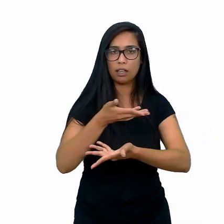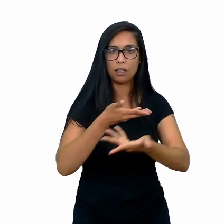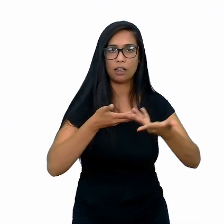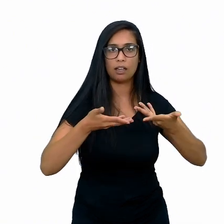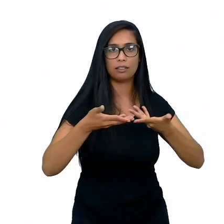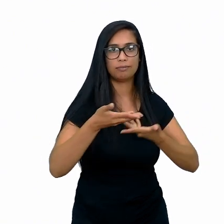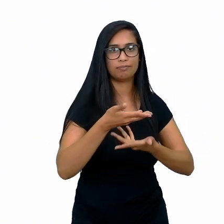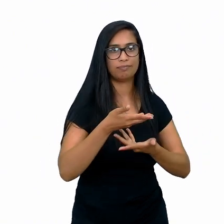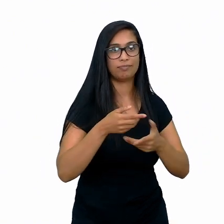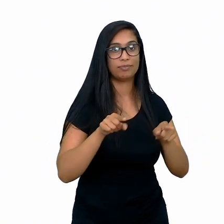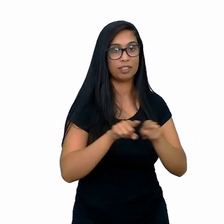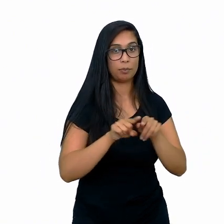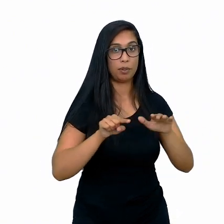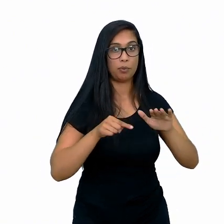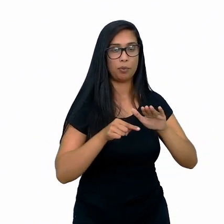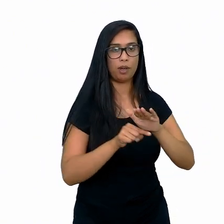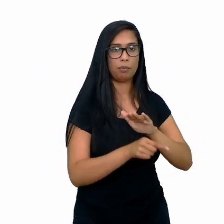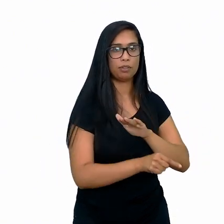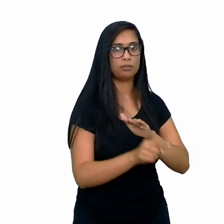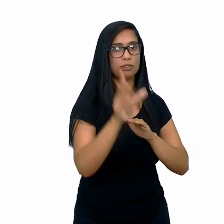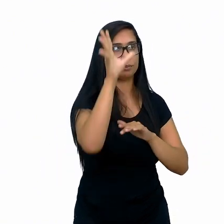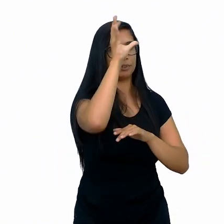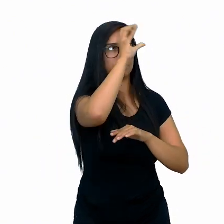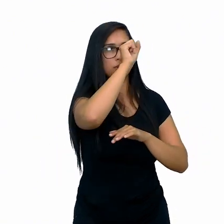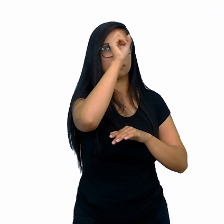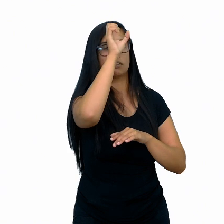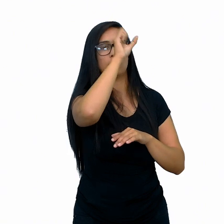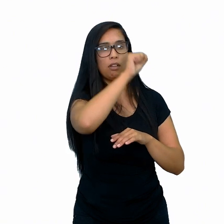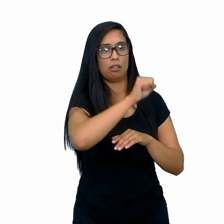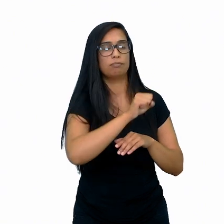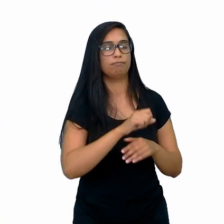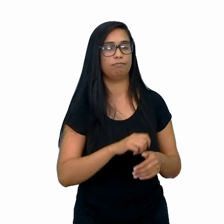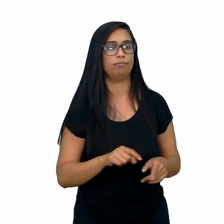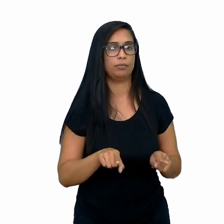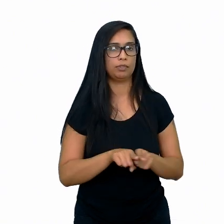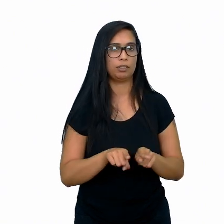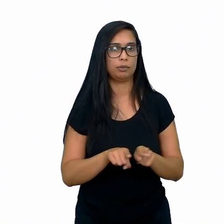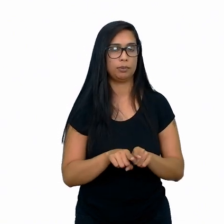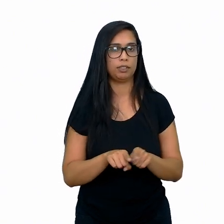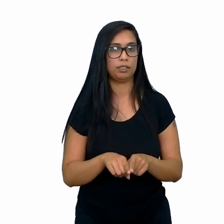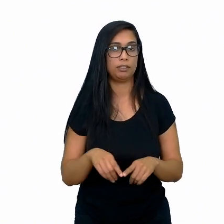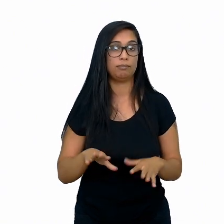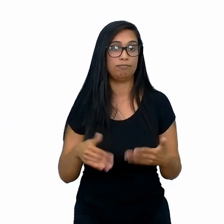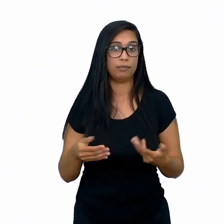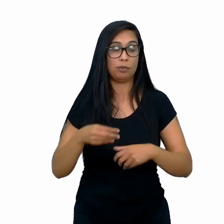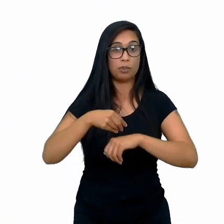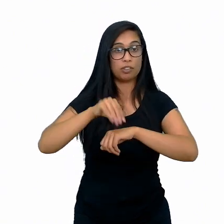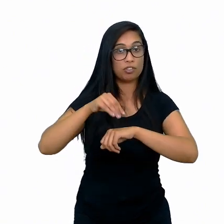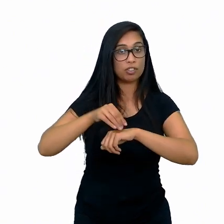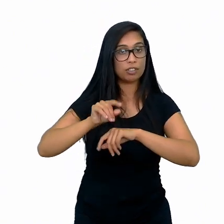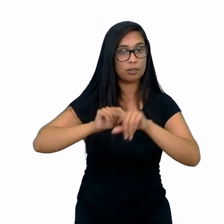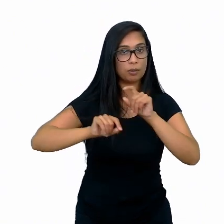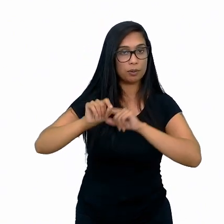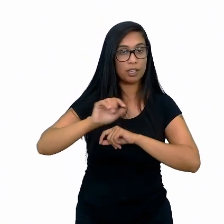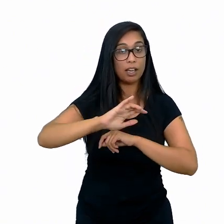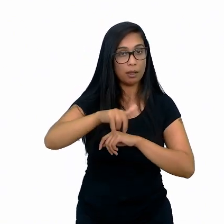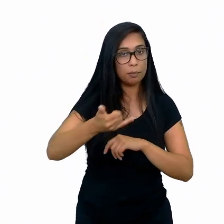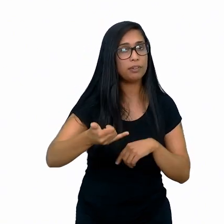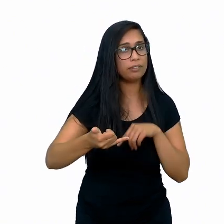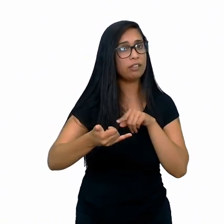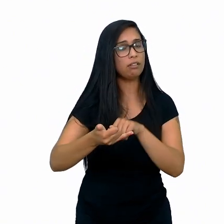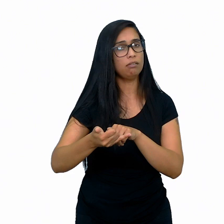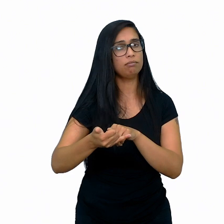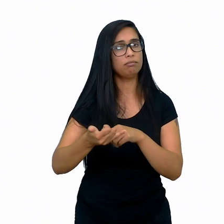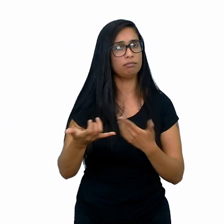o aprofundamento das aprendizagens. Por isso, sugerimos que vocês aproveitem